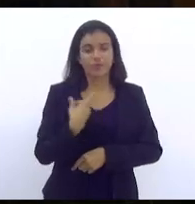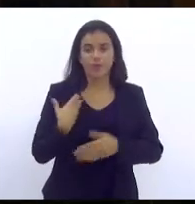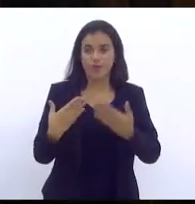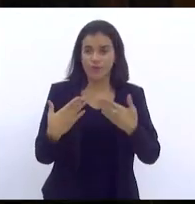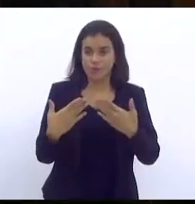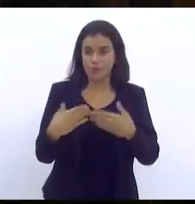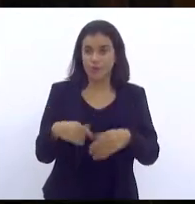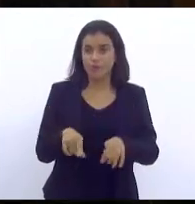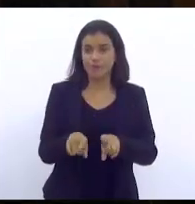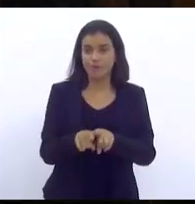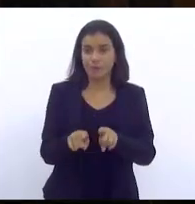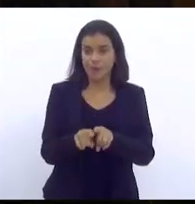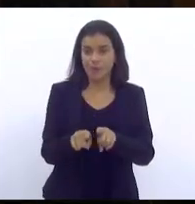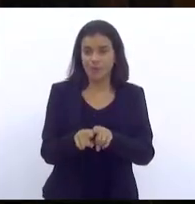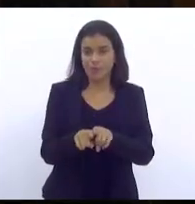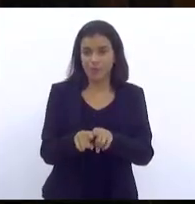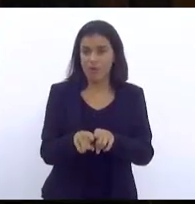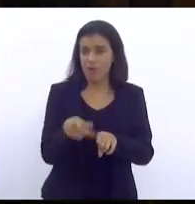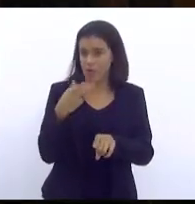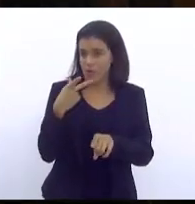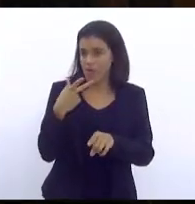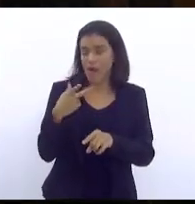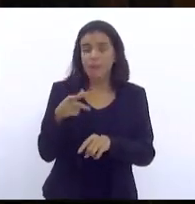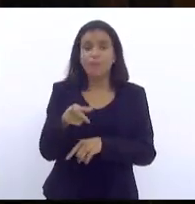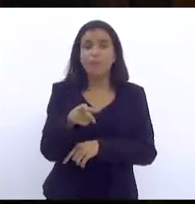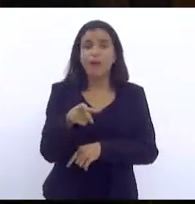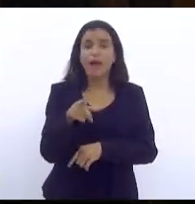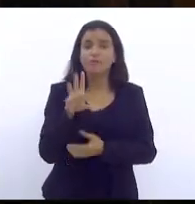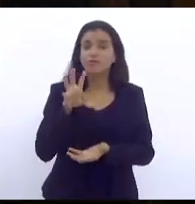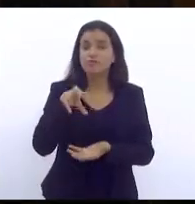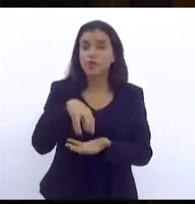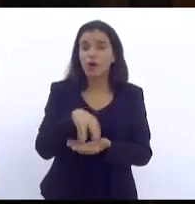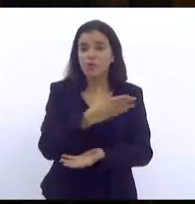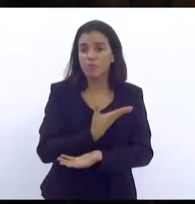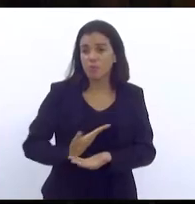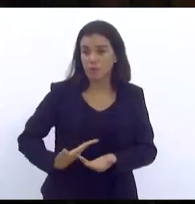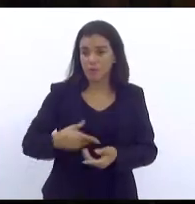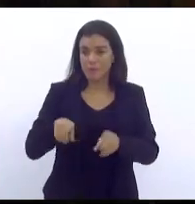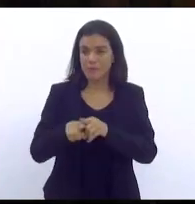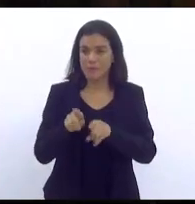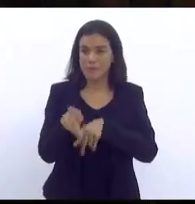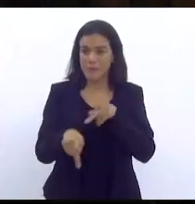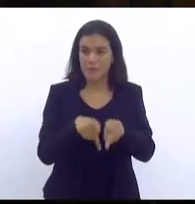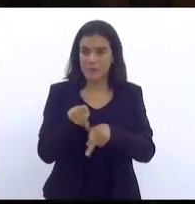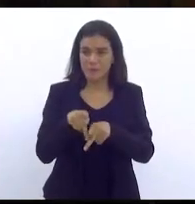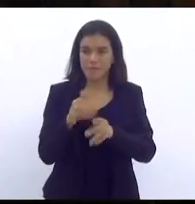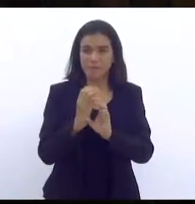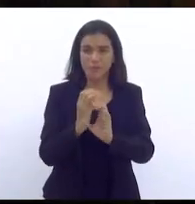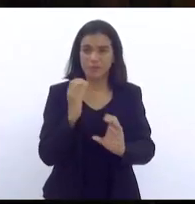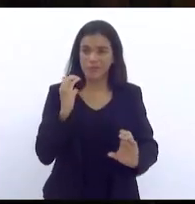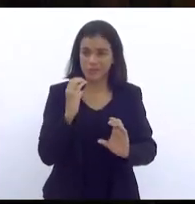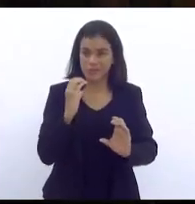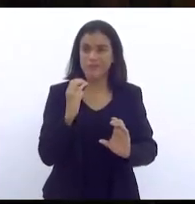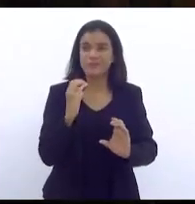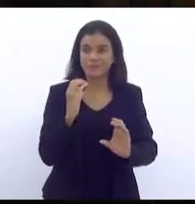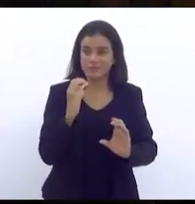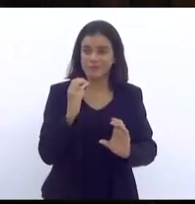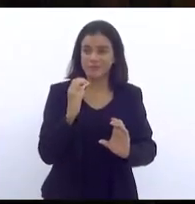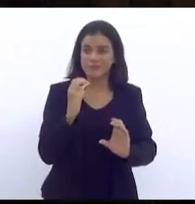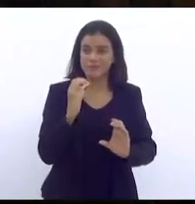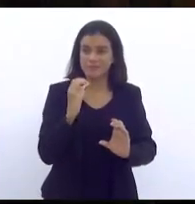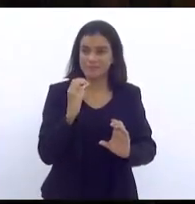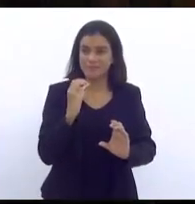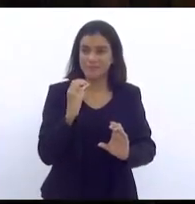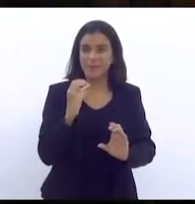quero eu vou fazer a fala pros órgãos públicos eu vou fazer a fala pra população pros Engenheiros pros